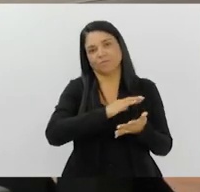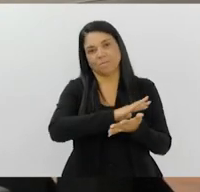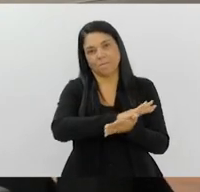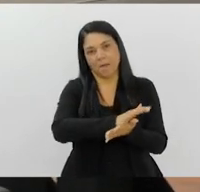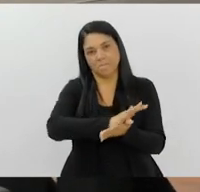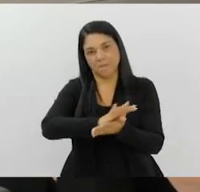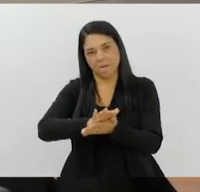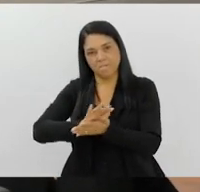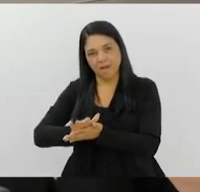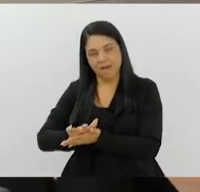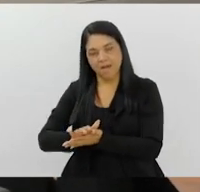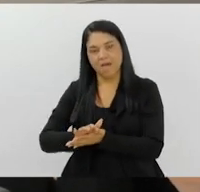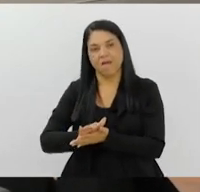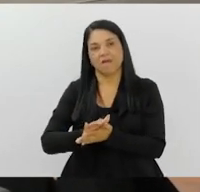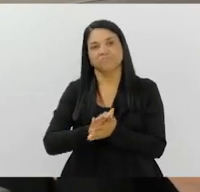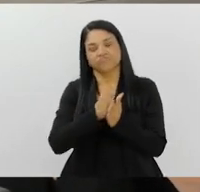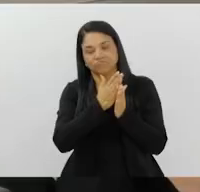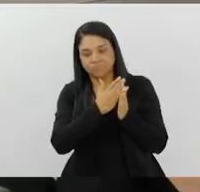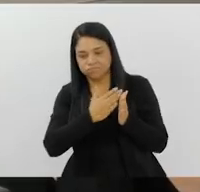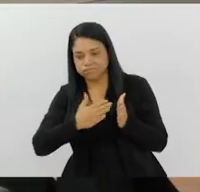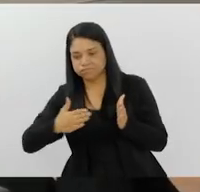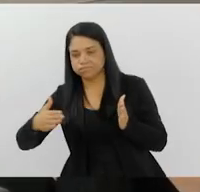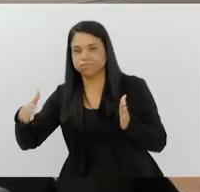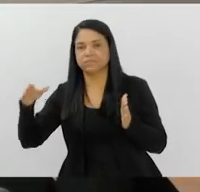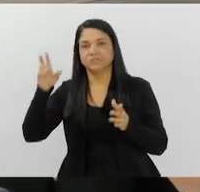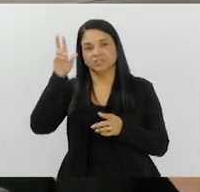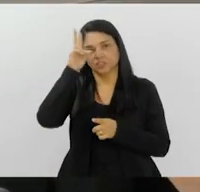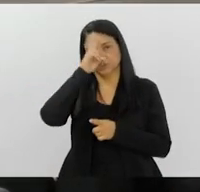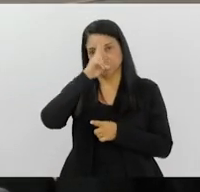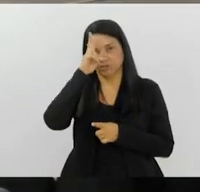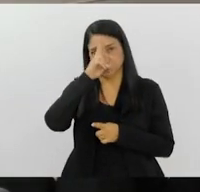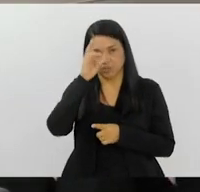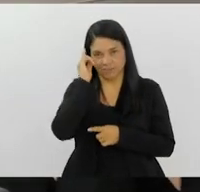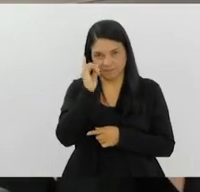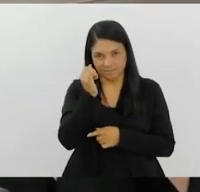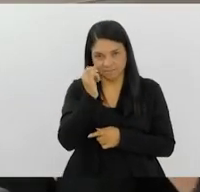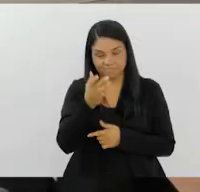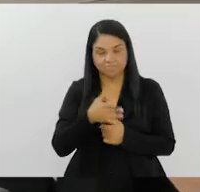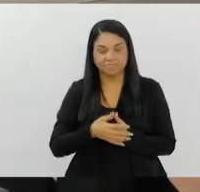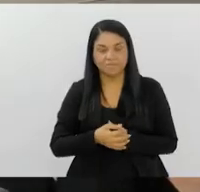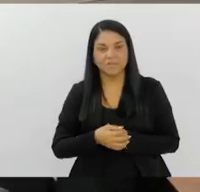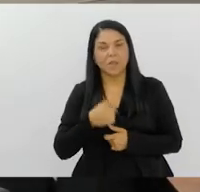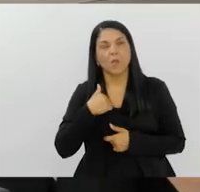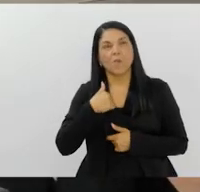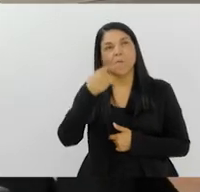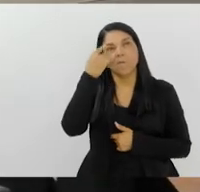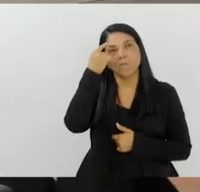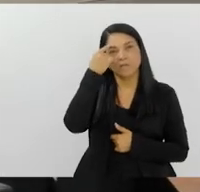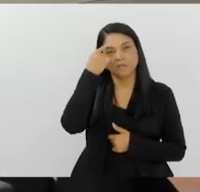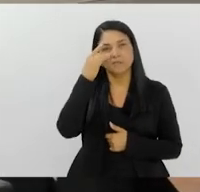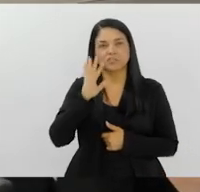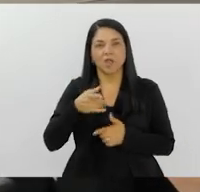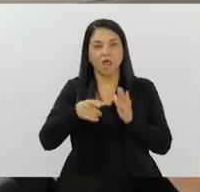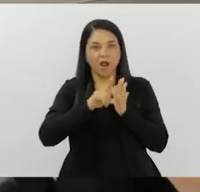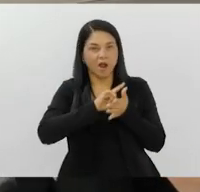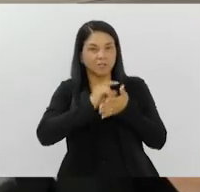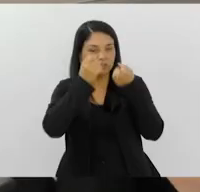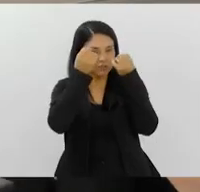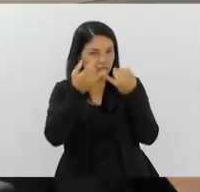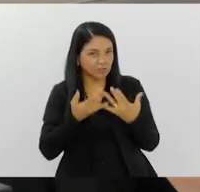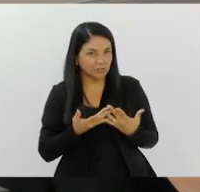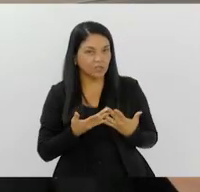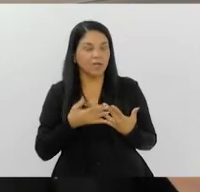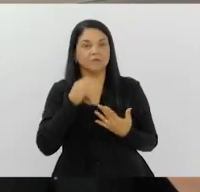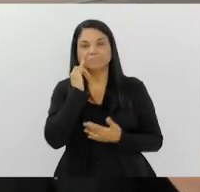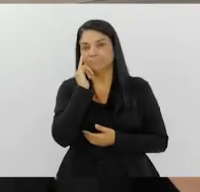eh ao longo da história Ah eu estava aqui pensando e já mencionei aqui em outras vezes também a